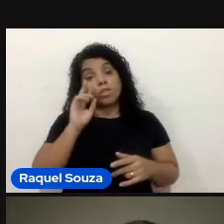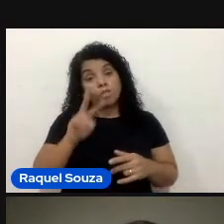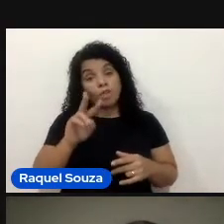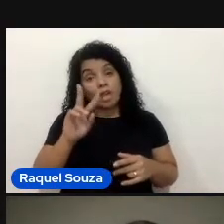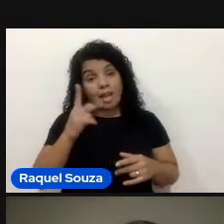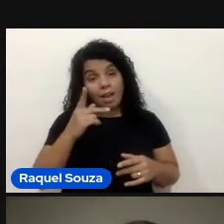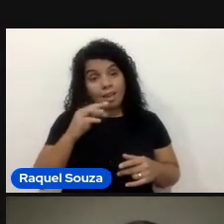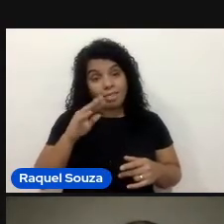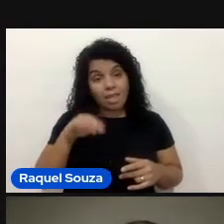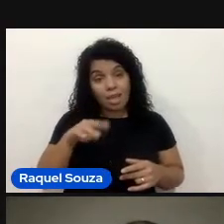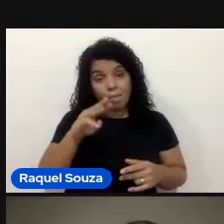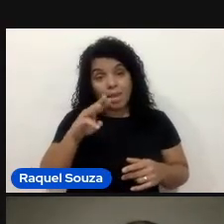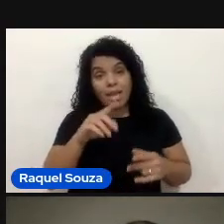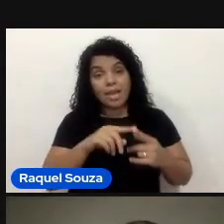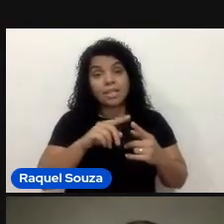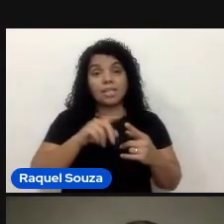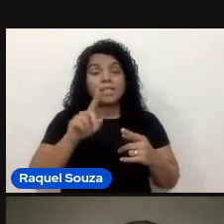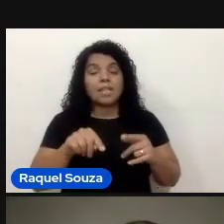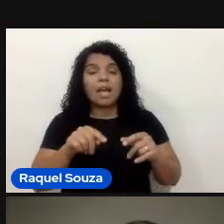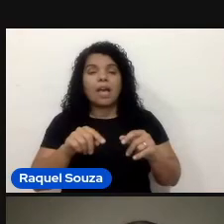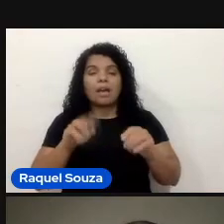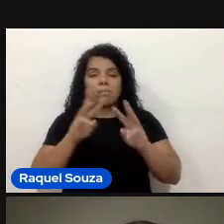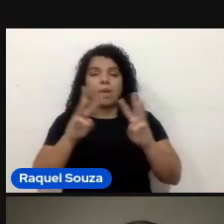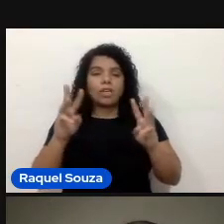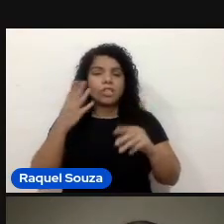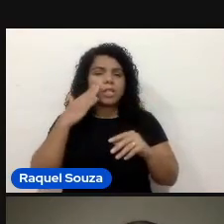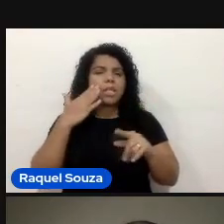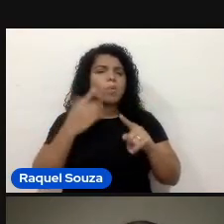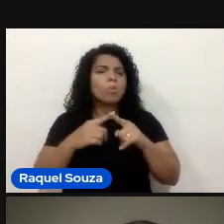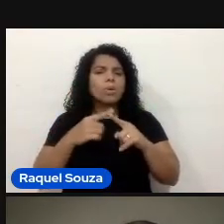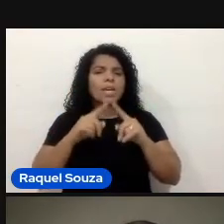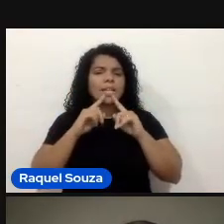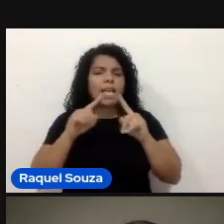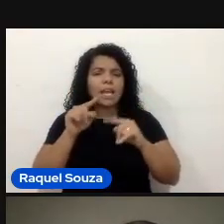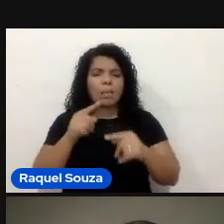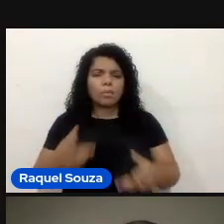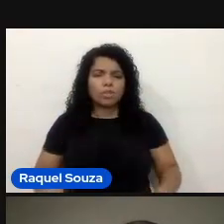da página e entender o que está acontecendo, por que ele está reclamando disso.